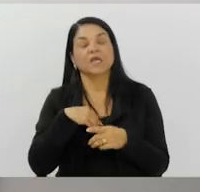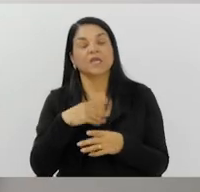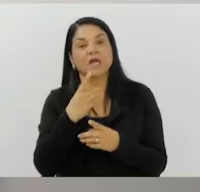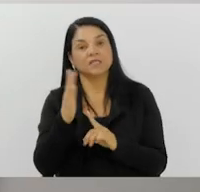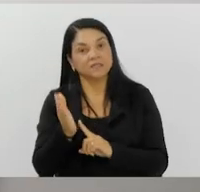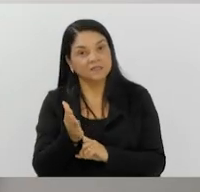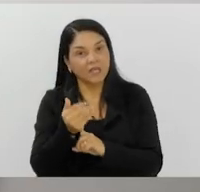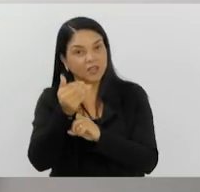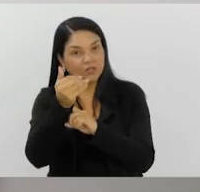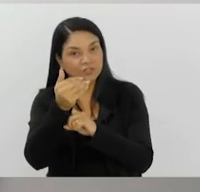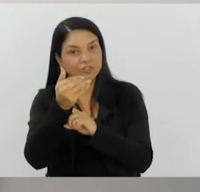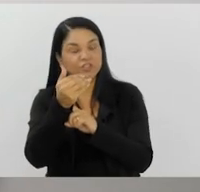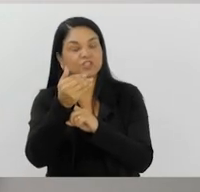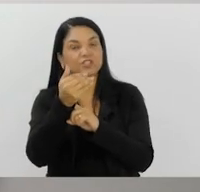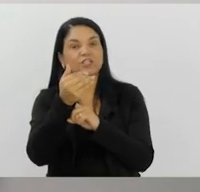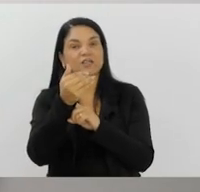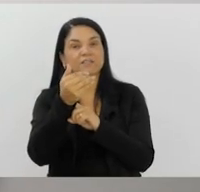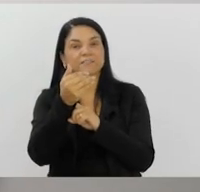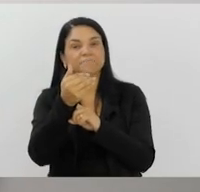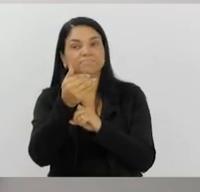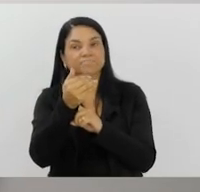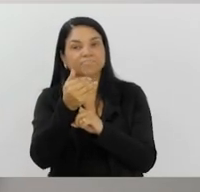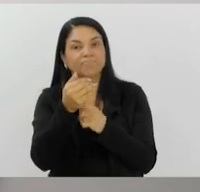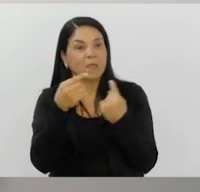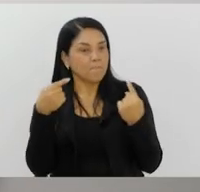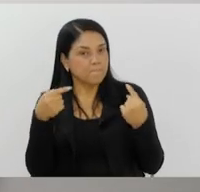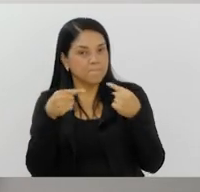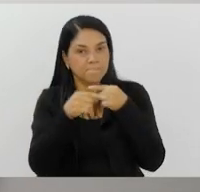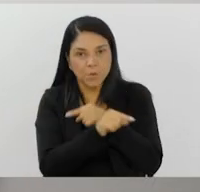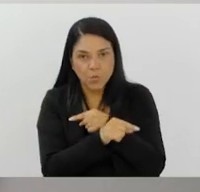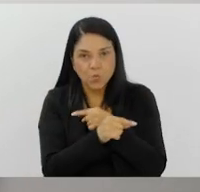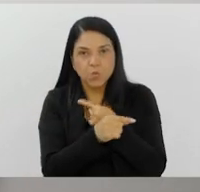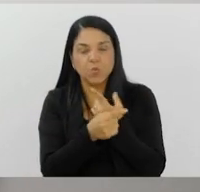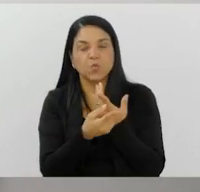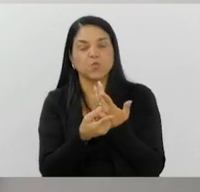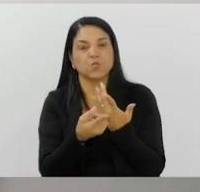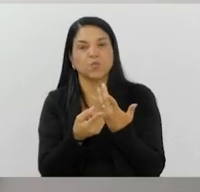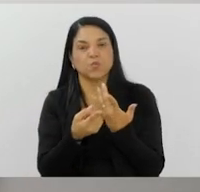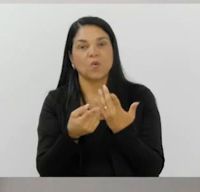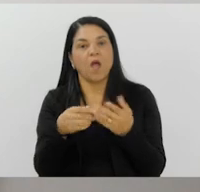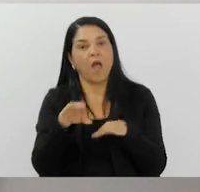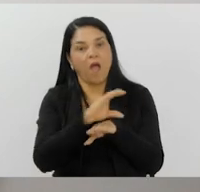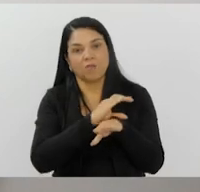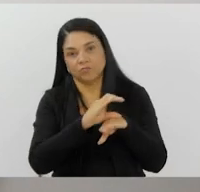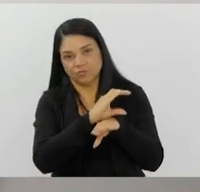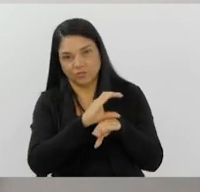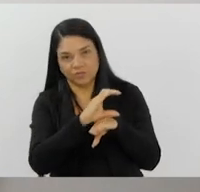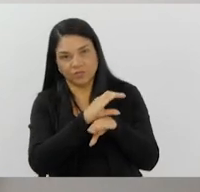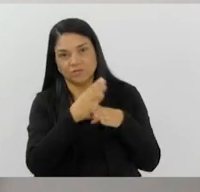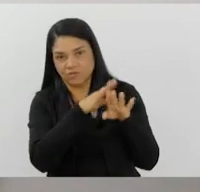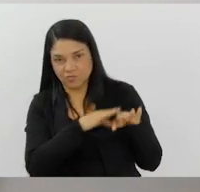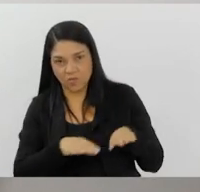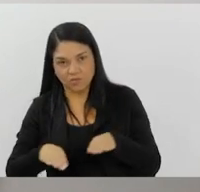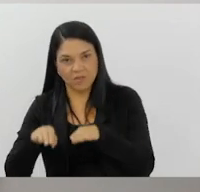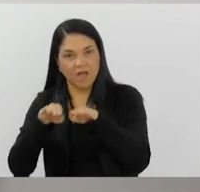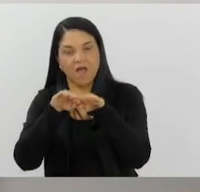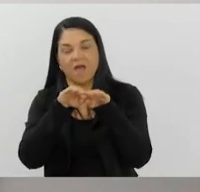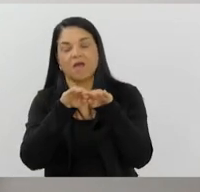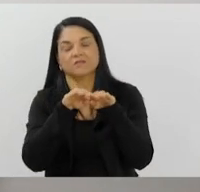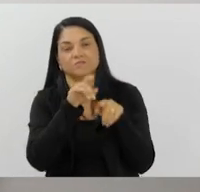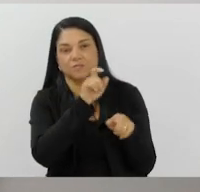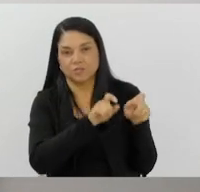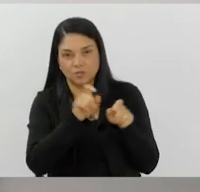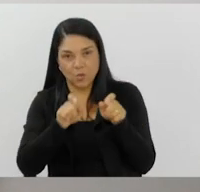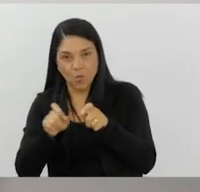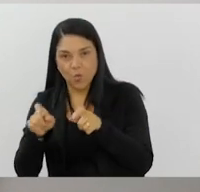discriminatórias vai totalmente de eh eh fora né do que preconiza a constituição mesmo da Igualdade eh entre as pessoas